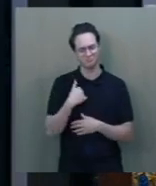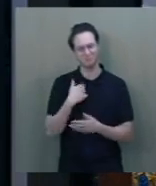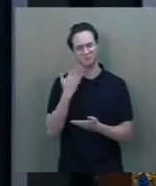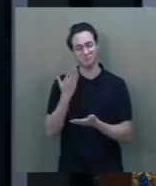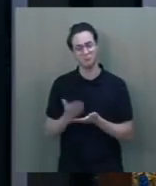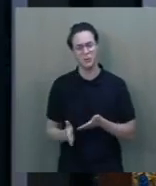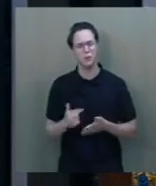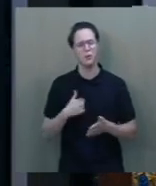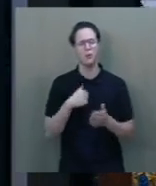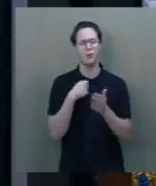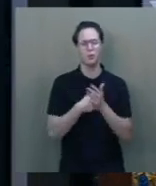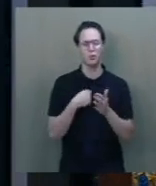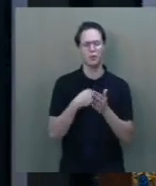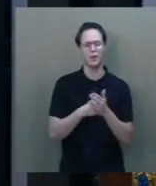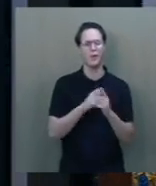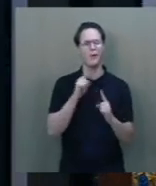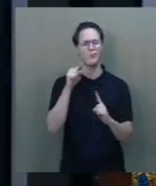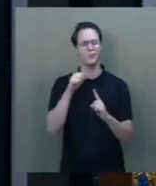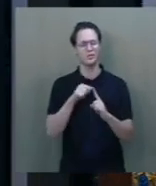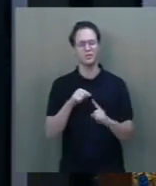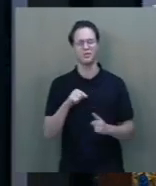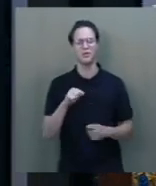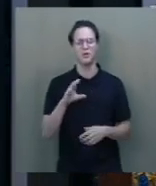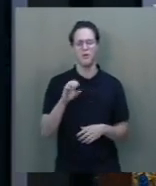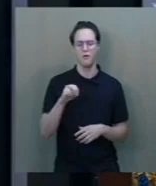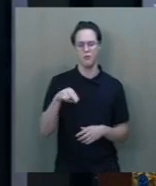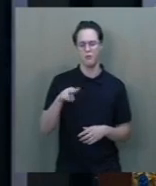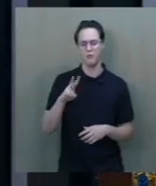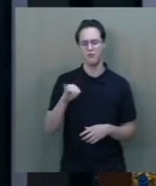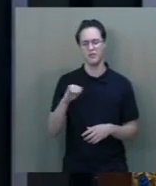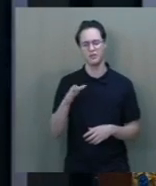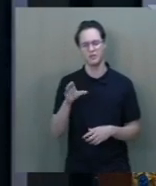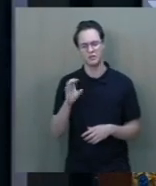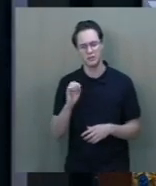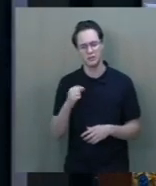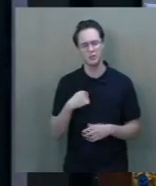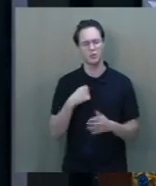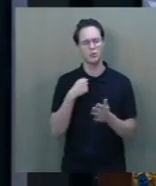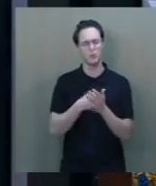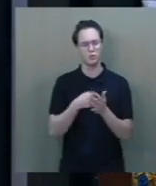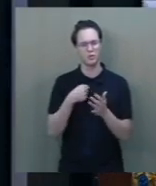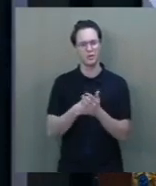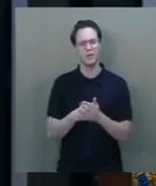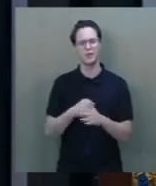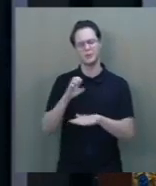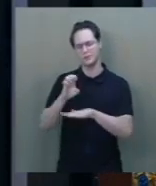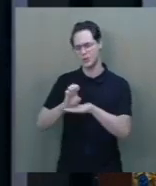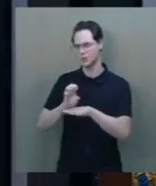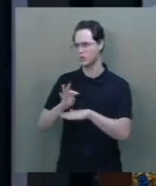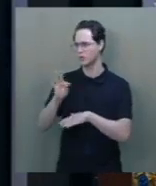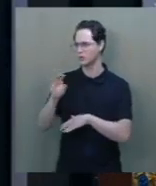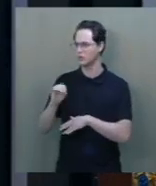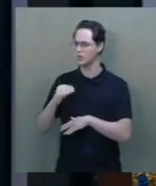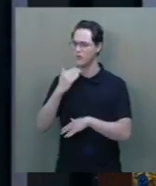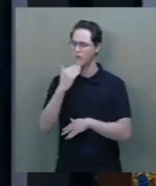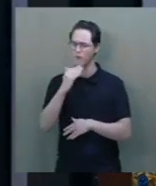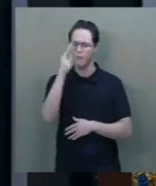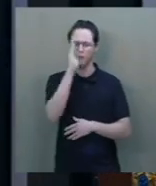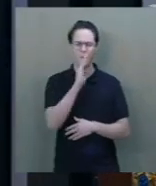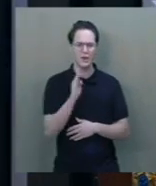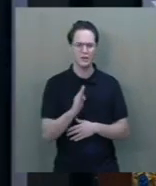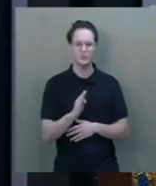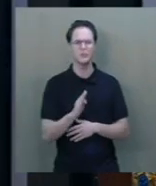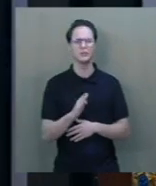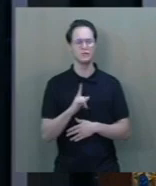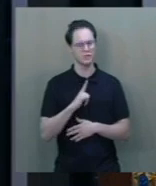por objetivos, por convicções, lutei pelo Tocantins e pelo Brasil, como se deve, com a verdade,